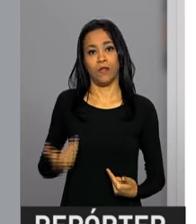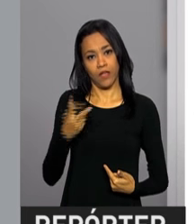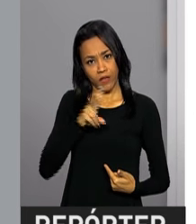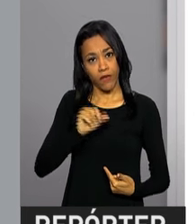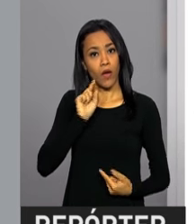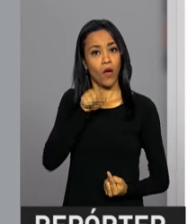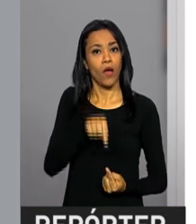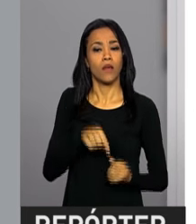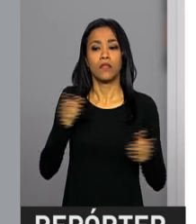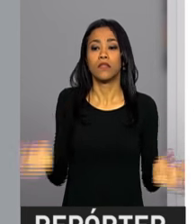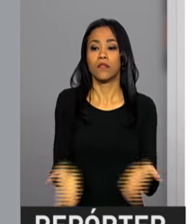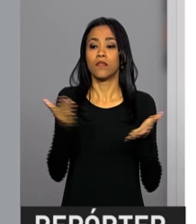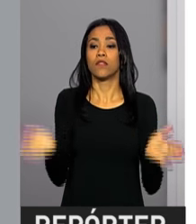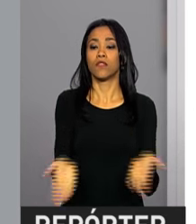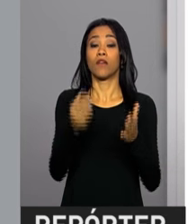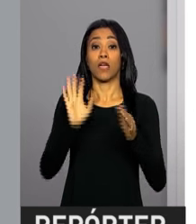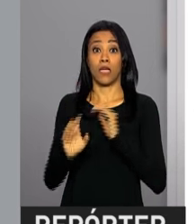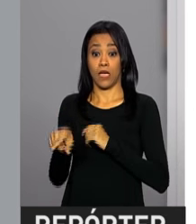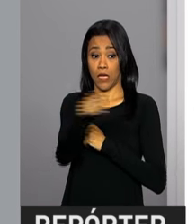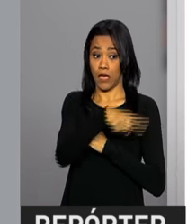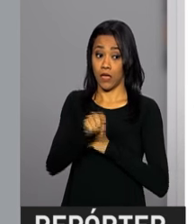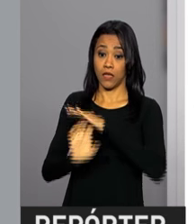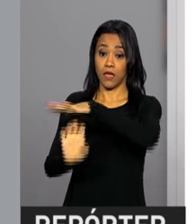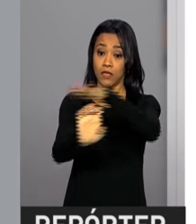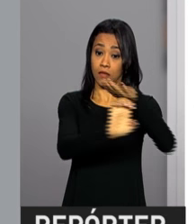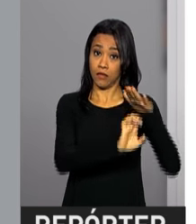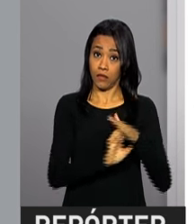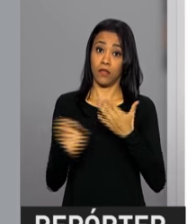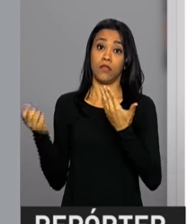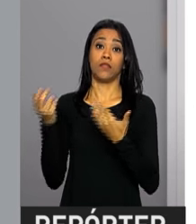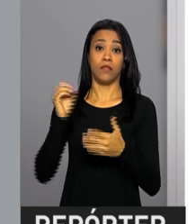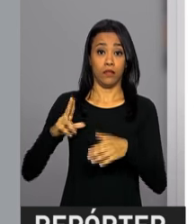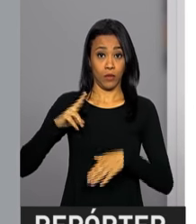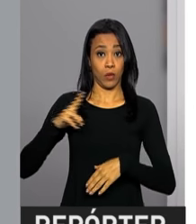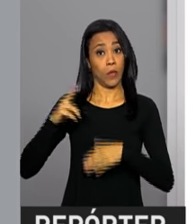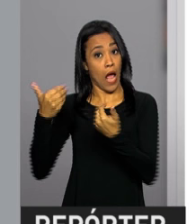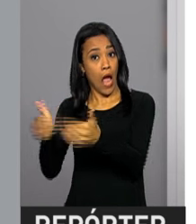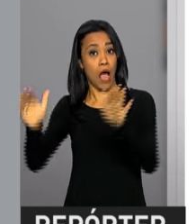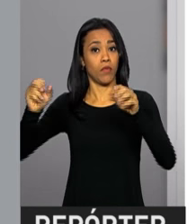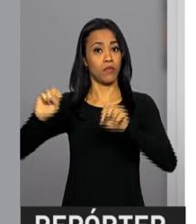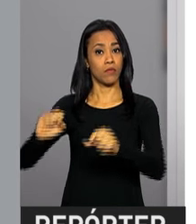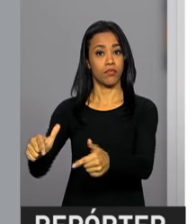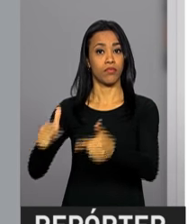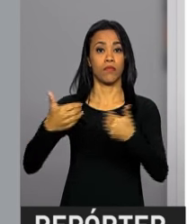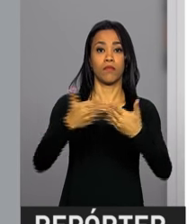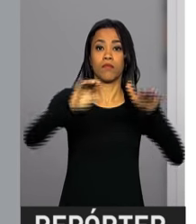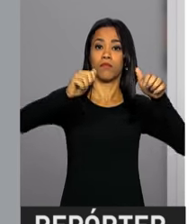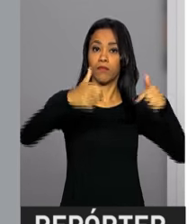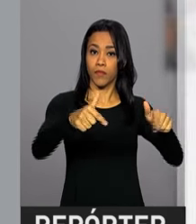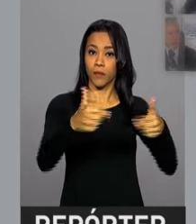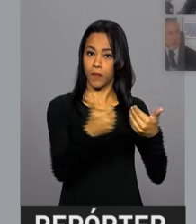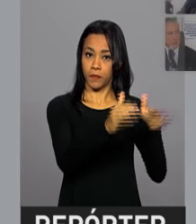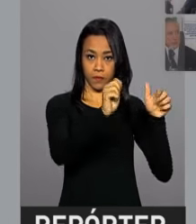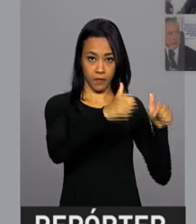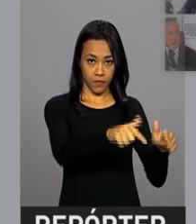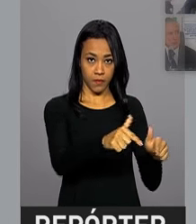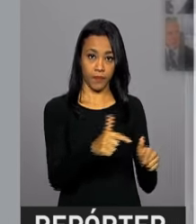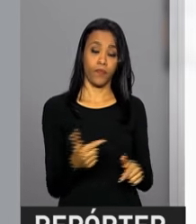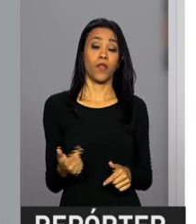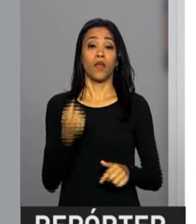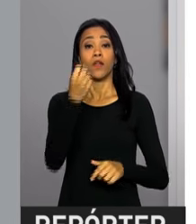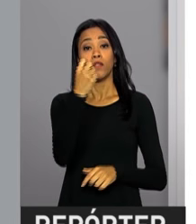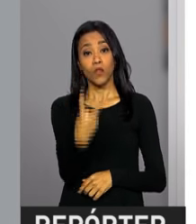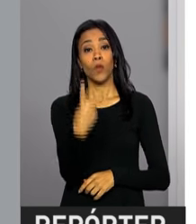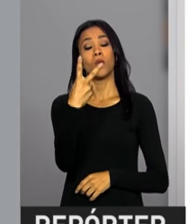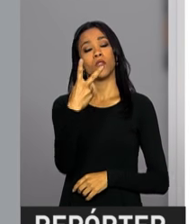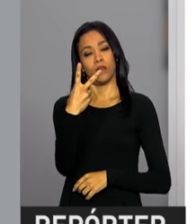incentivar que o investimento privado abra novos campos, novas frentes de trabalho. De acordo com Michel Temer,